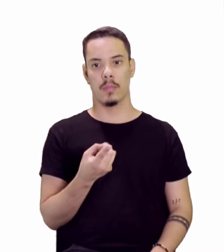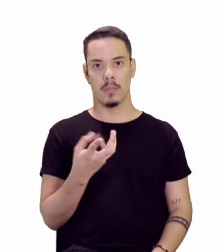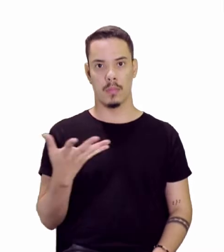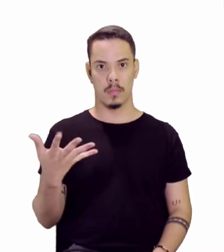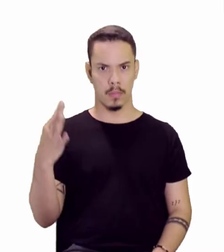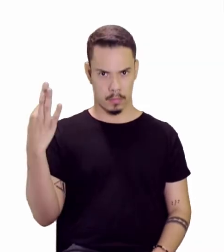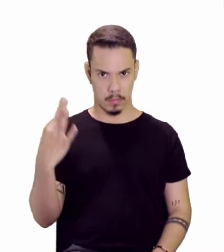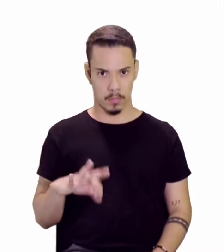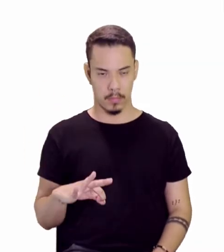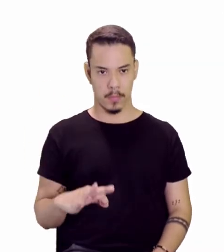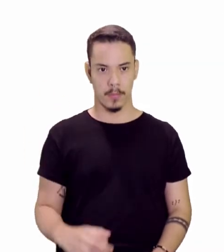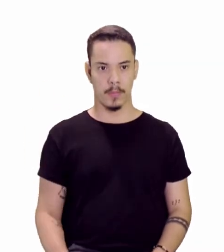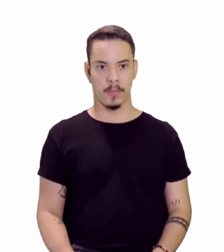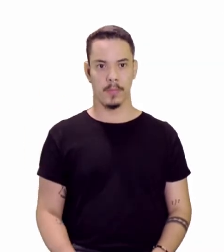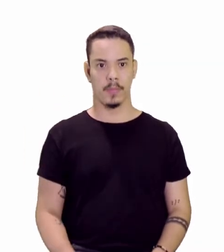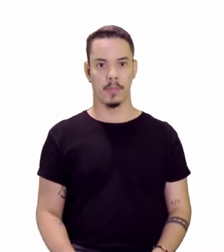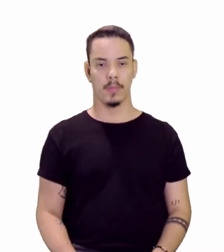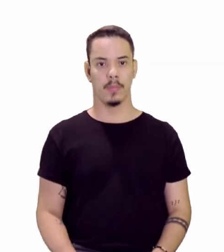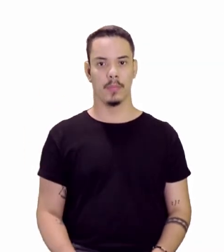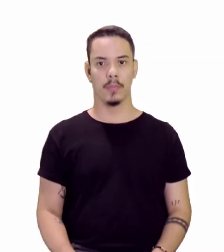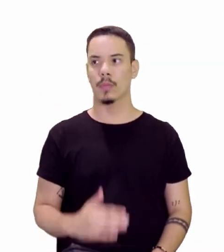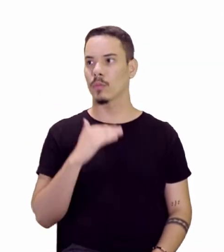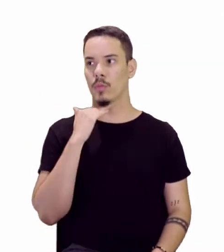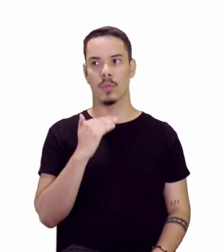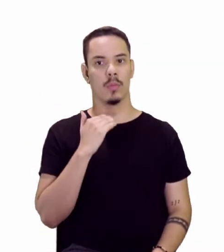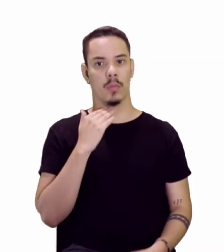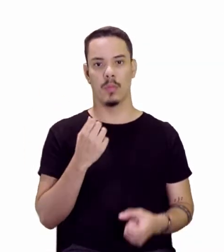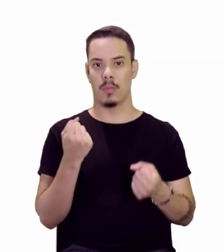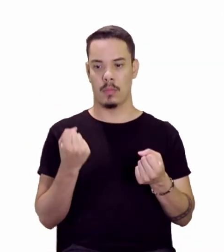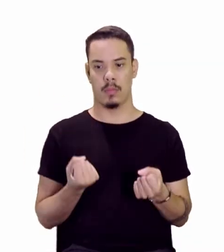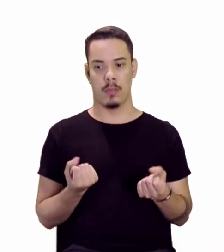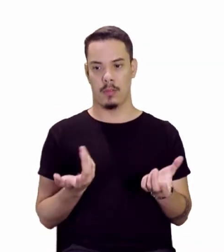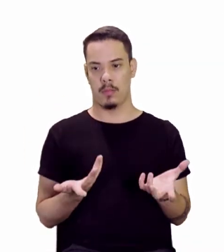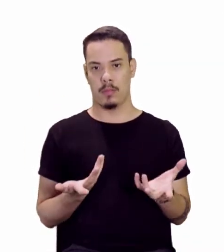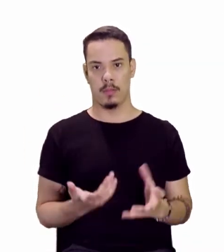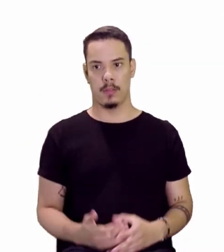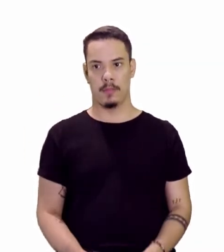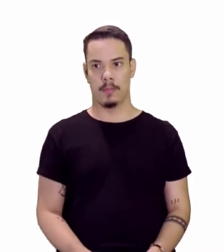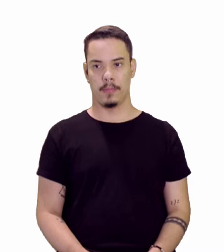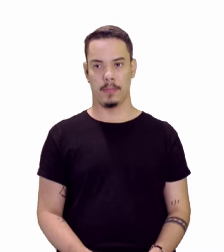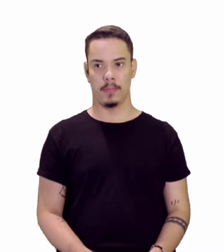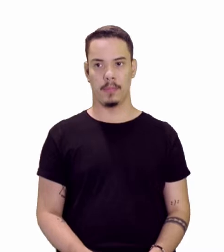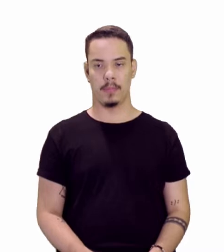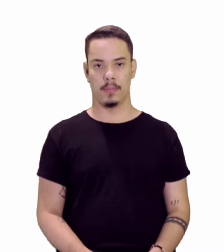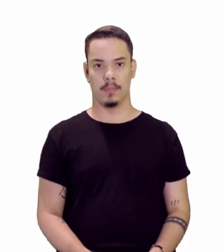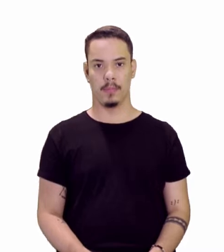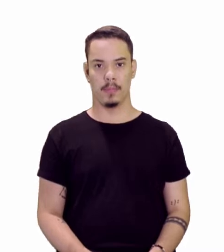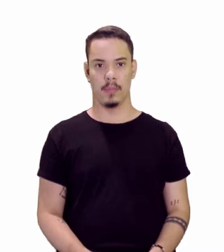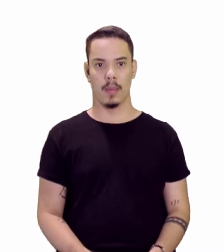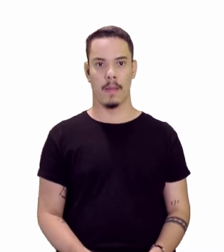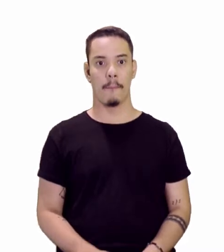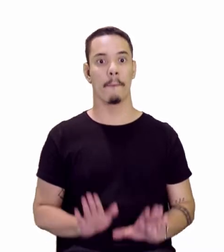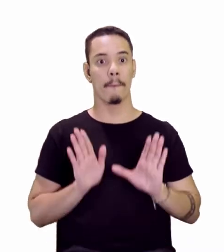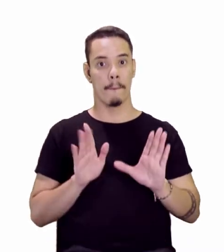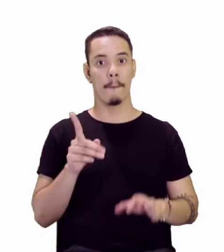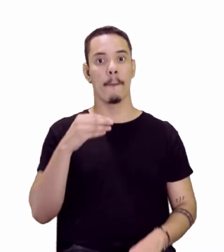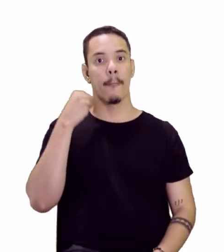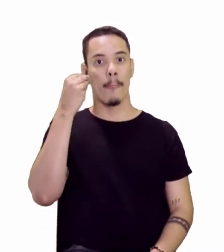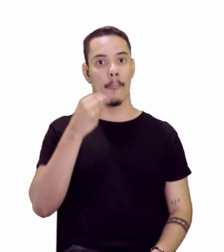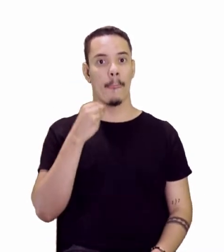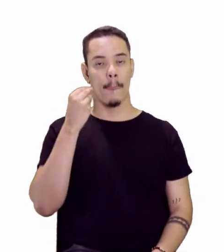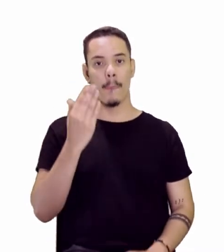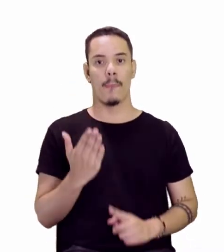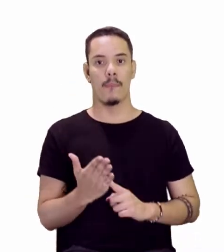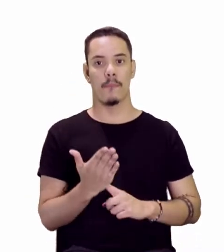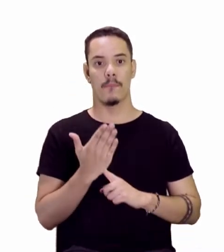deslocado. Exatamente. Aí não importa o peso do corpo, na verdade. Portanto, pessoal, essa experiência nos mostra